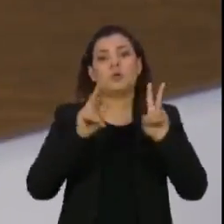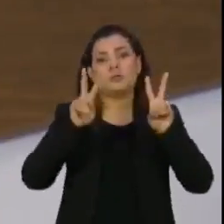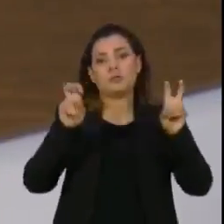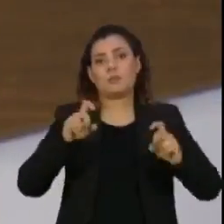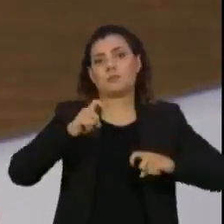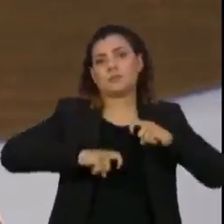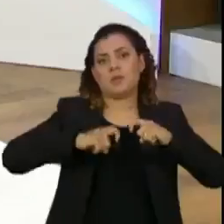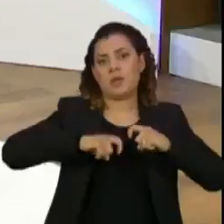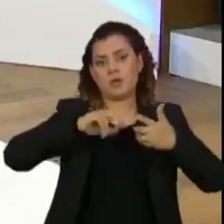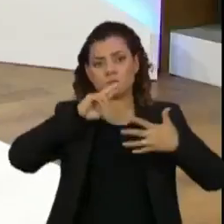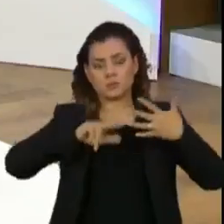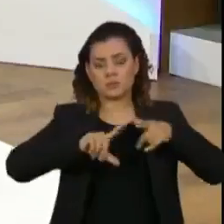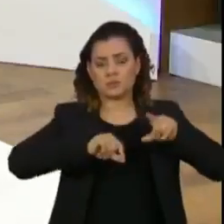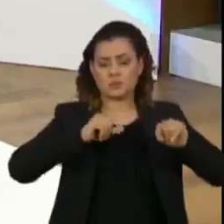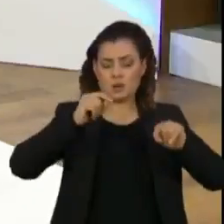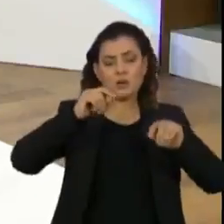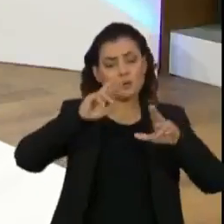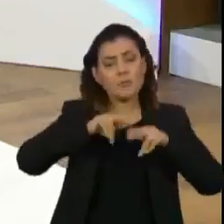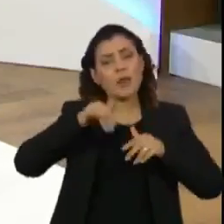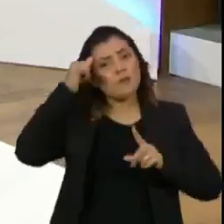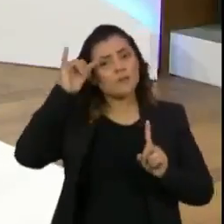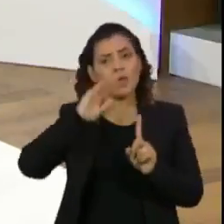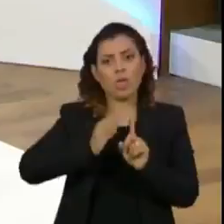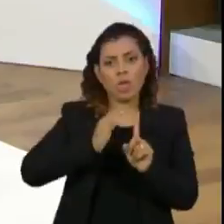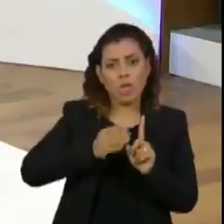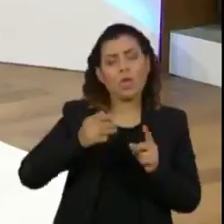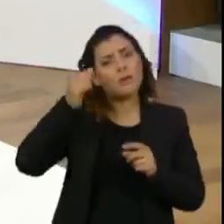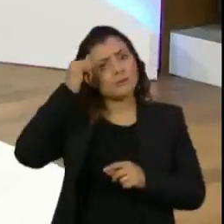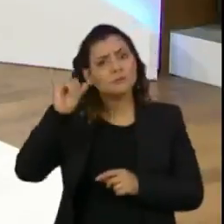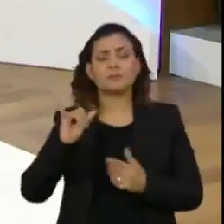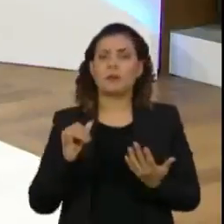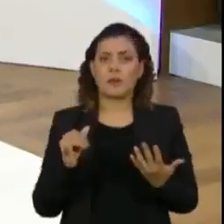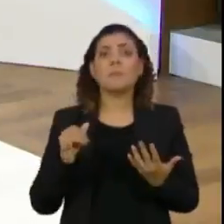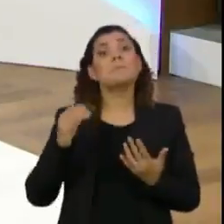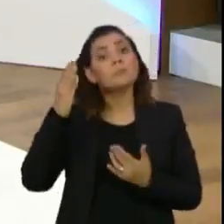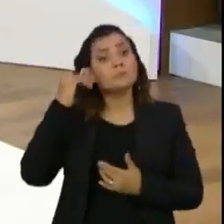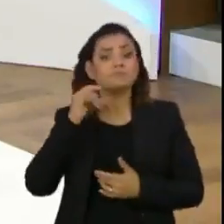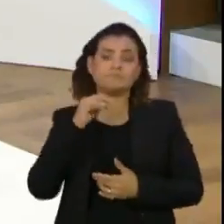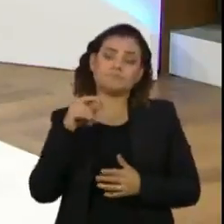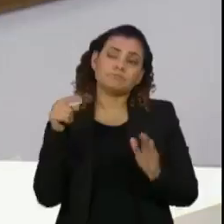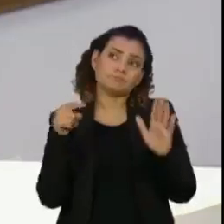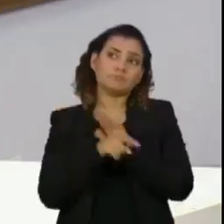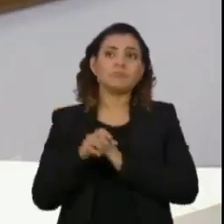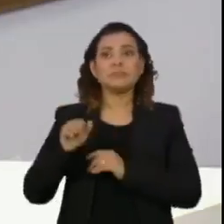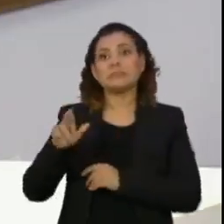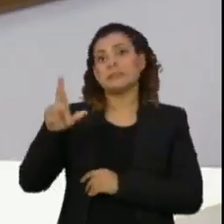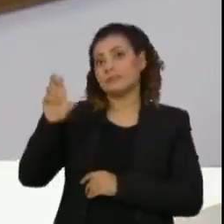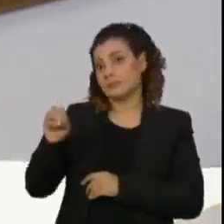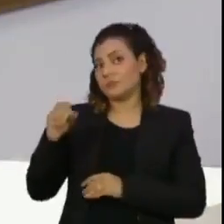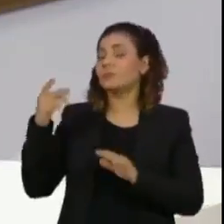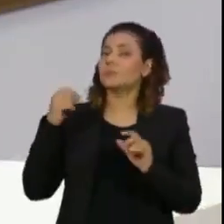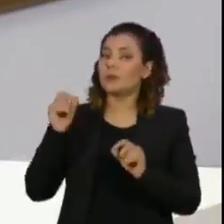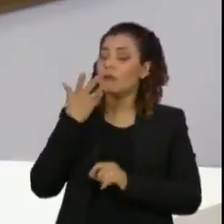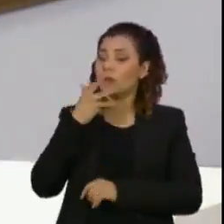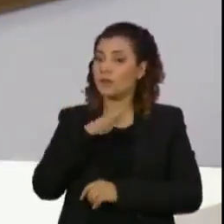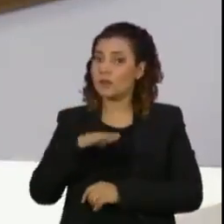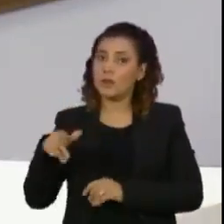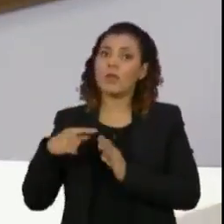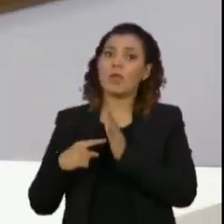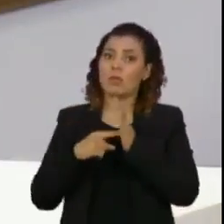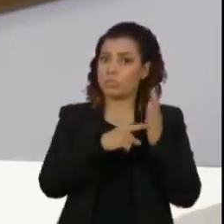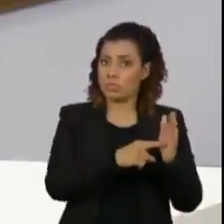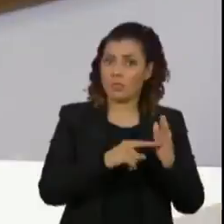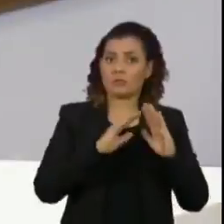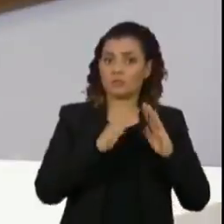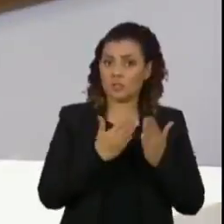importante. Exatamente para prevenir abusos, para saber que tanto é que a pergunta do Sandro agora há pouco mostrou que as crianças